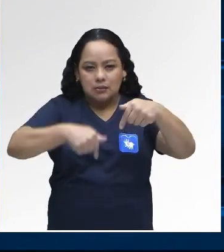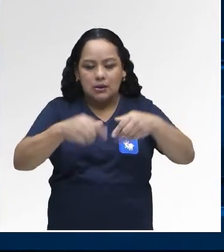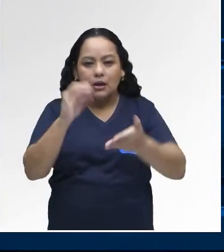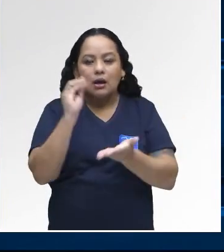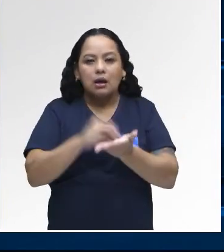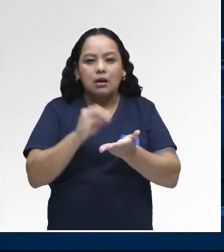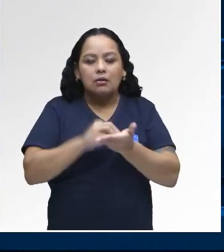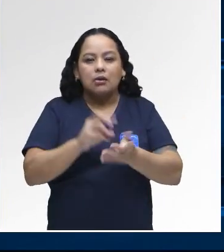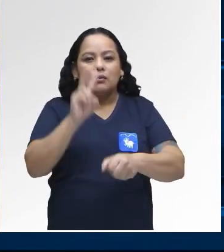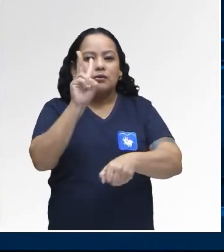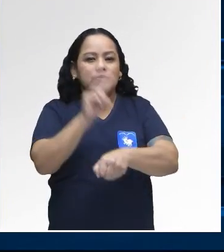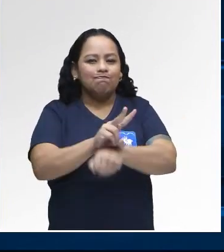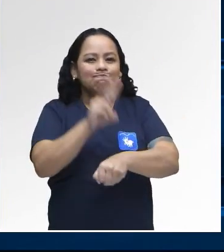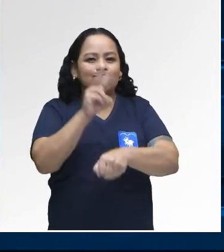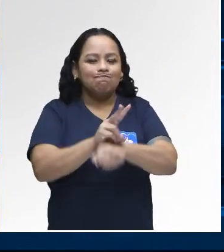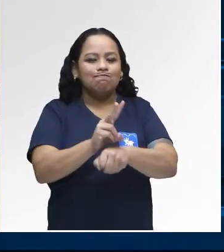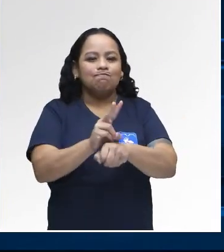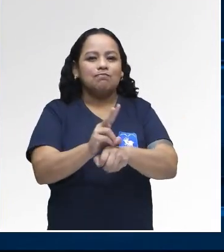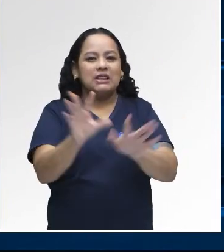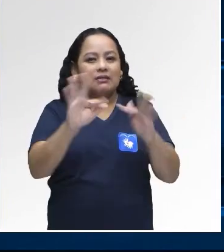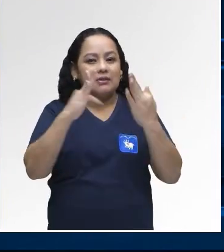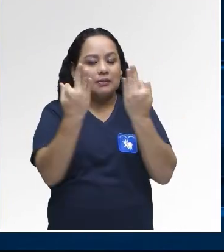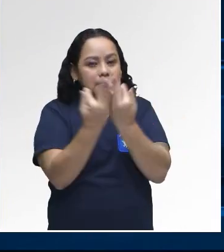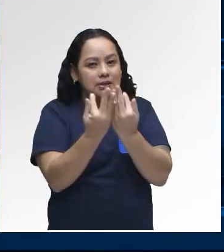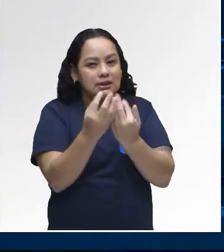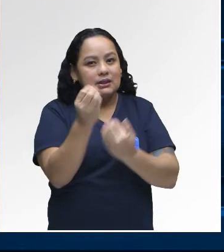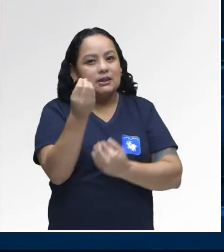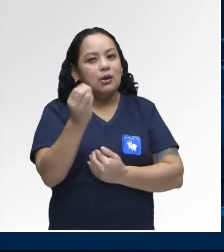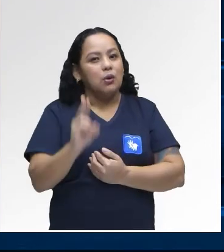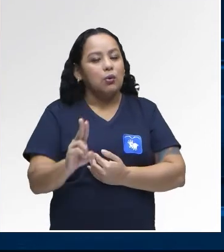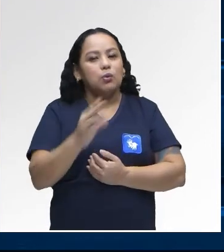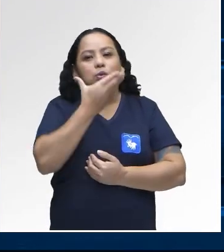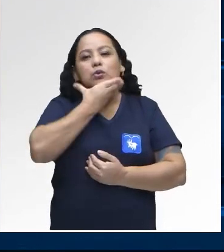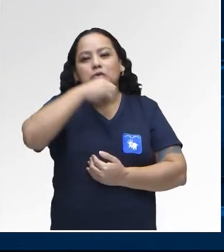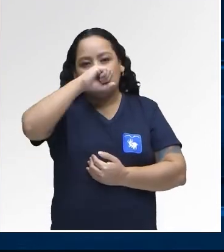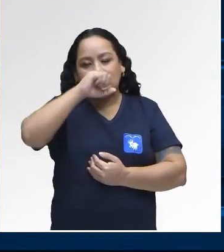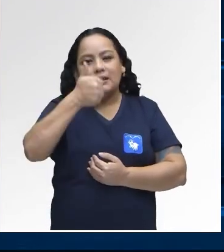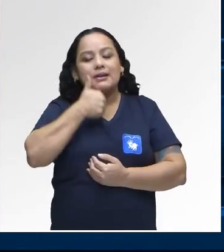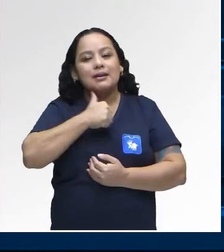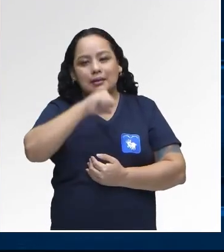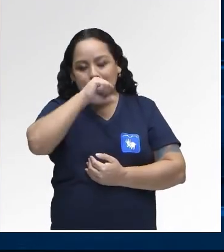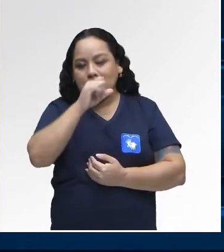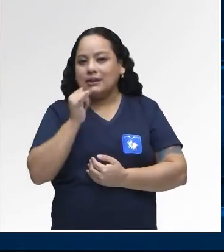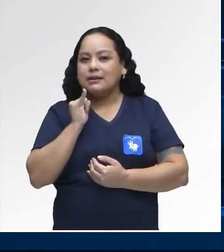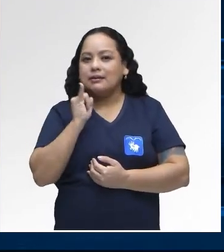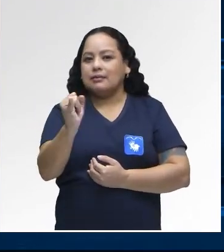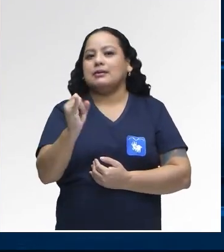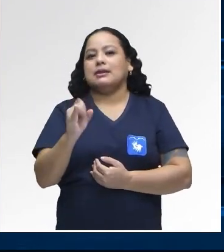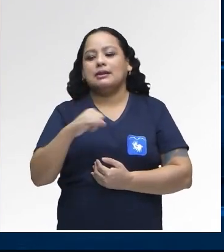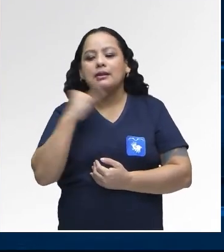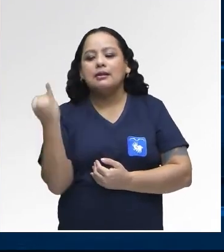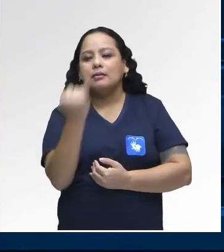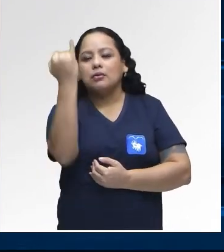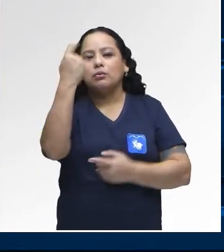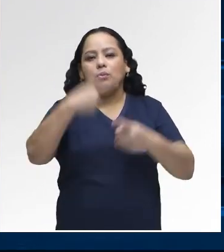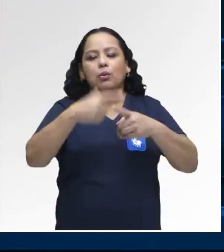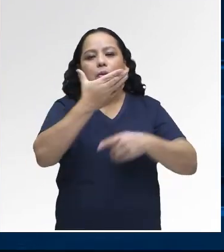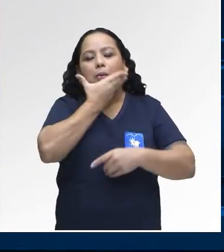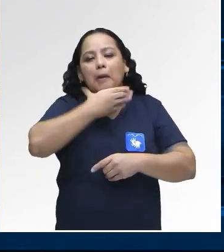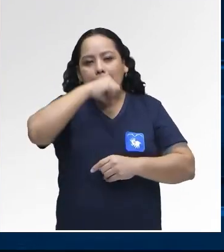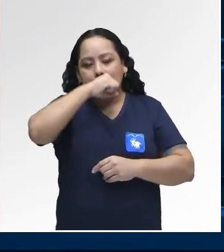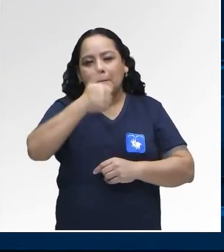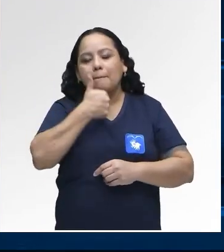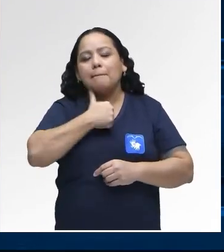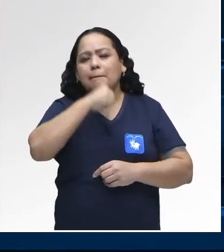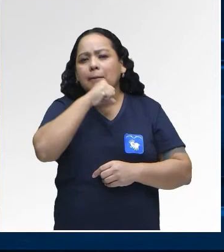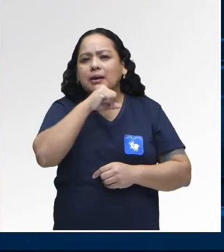monitoramento dos pais. Isso aqui é bastante importante, porque os pais, eles precisam